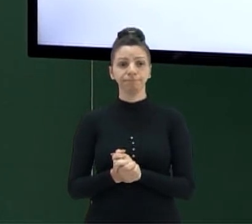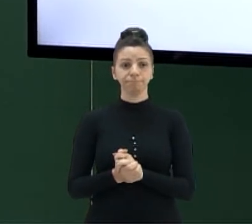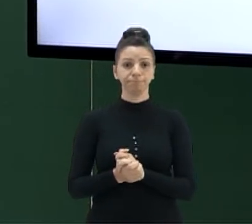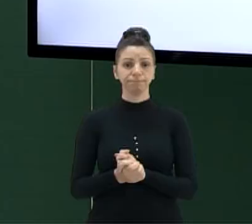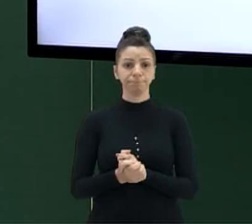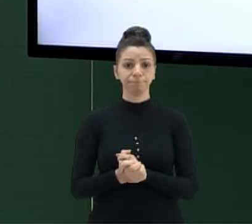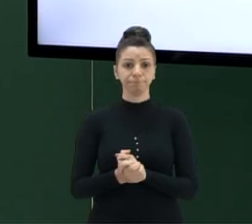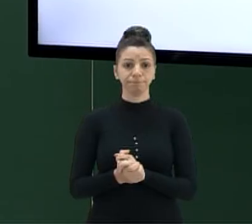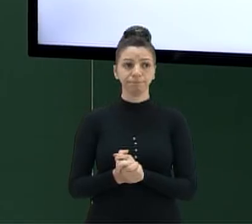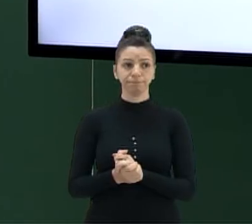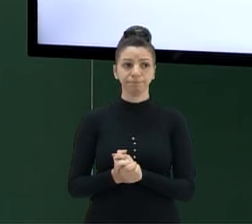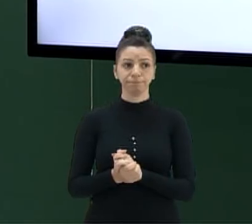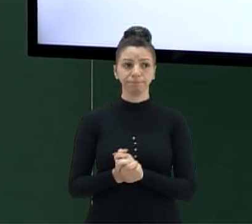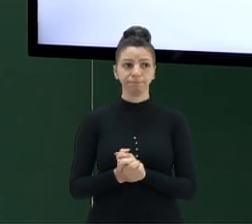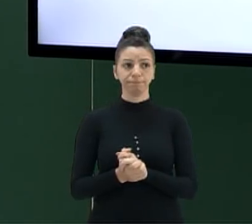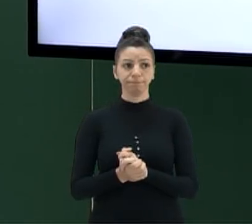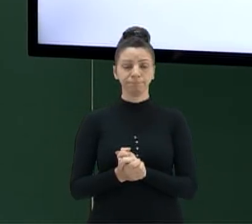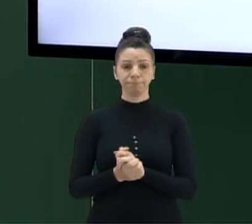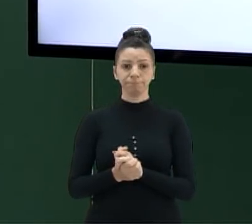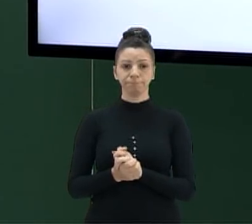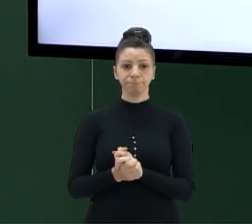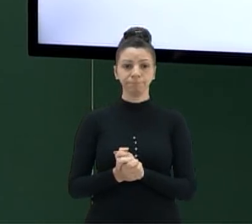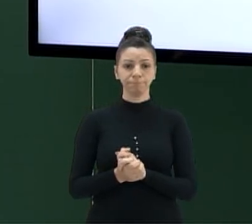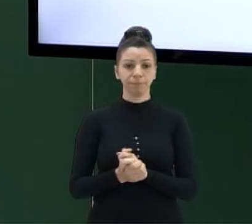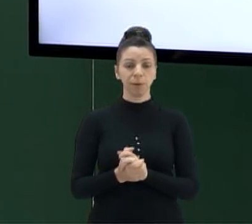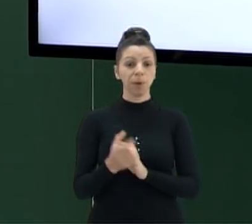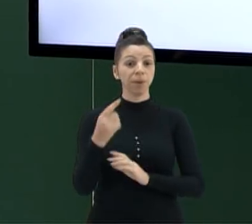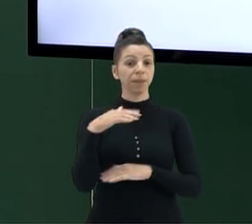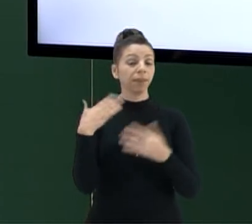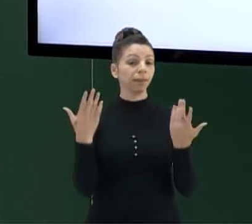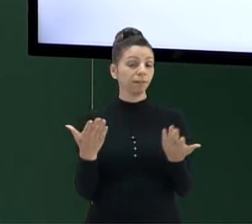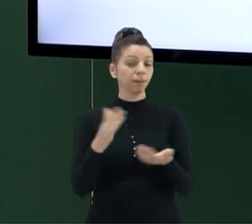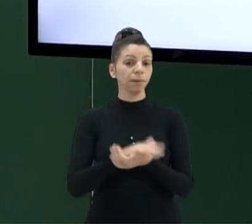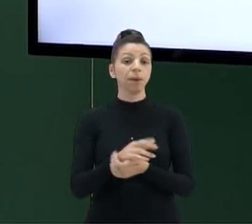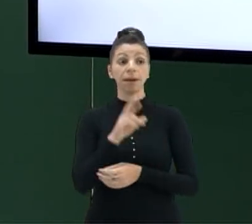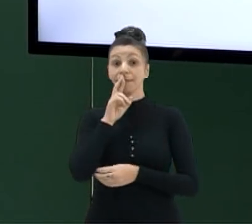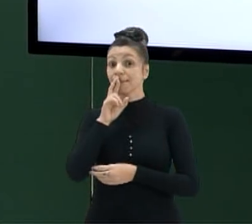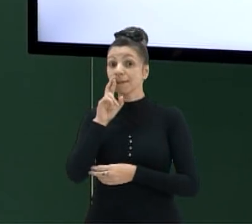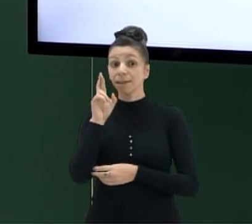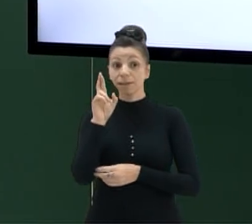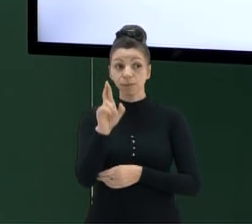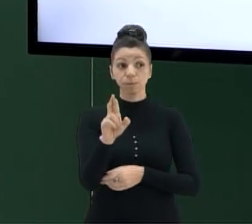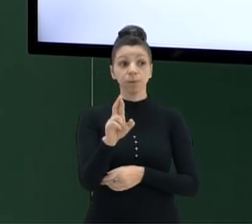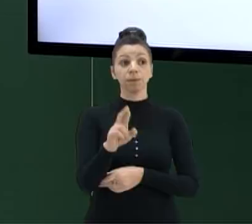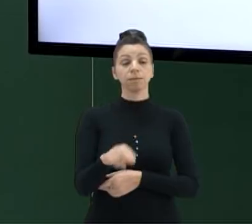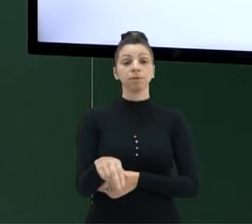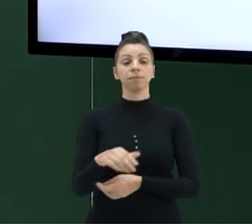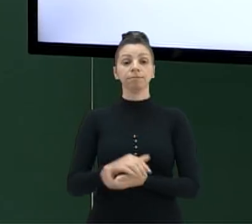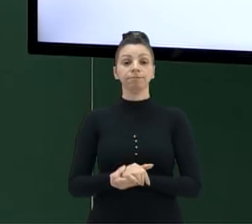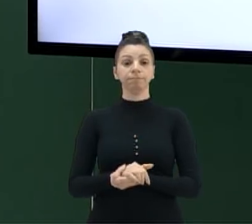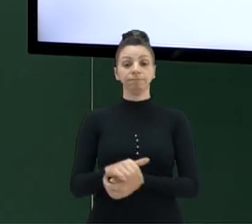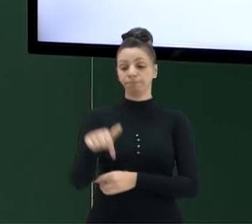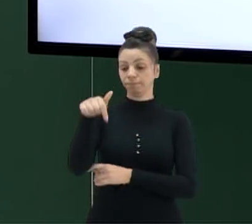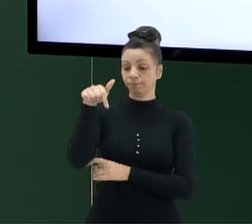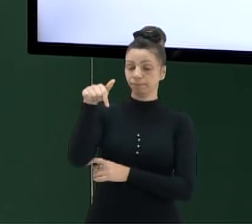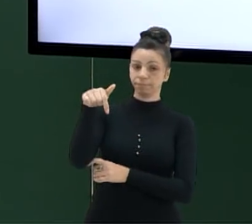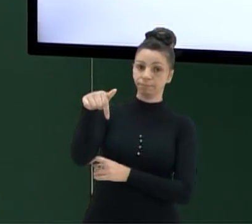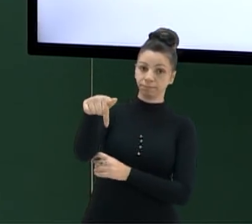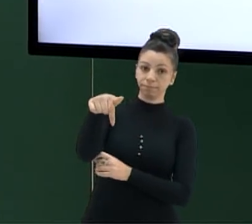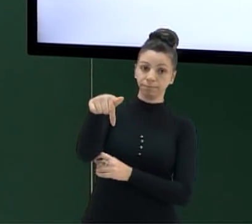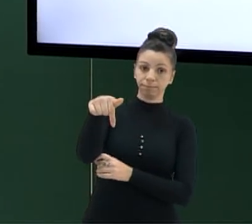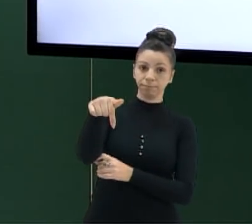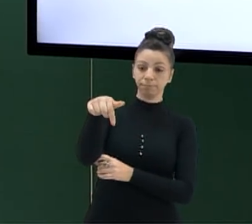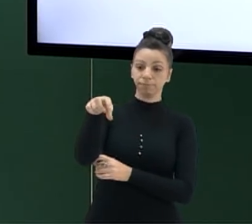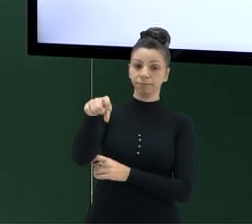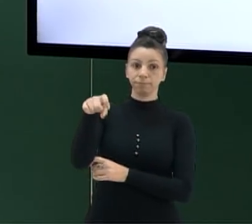2, 7x ao quadrado. Então, a resposta vai ser 7x ao